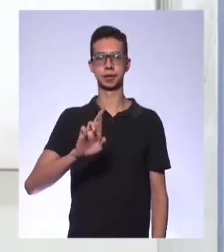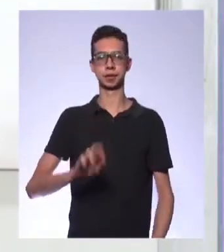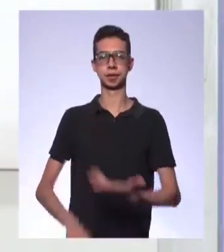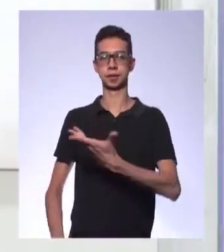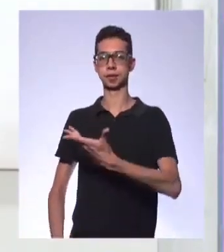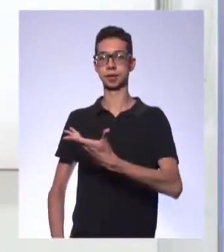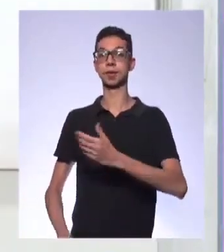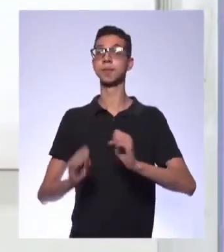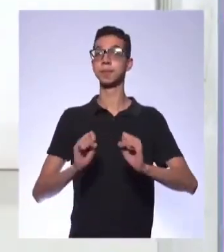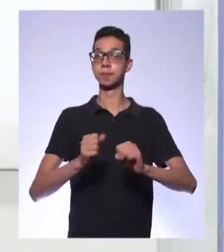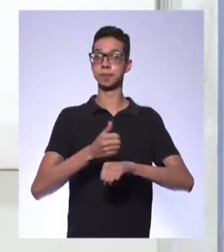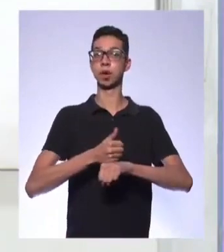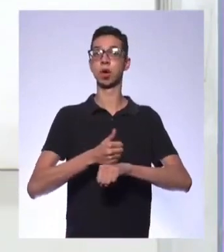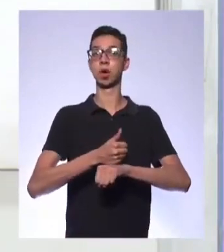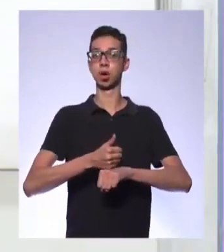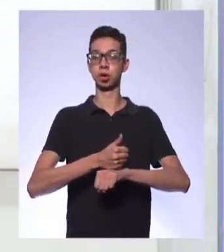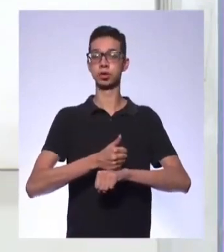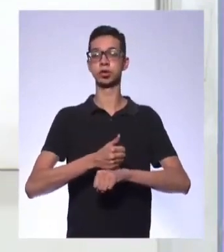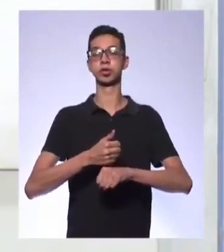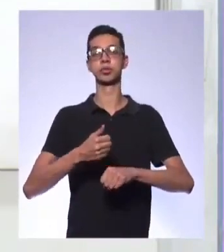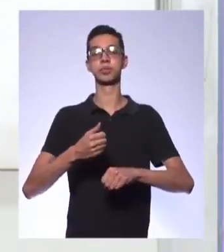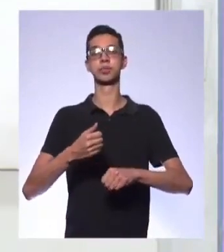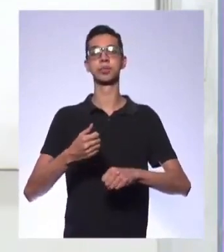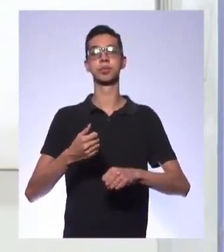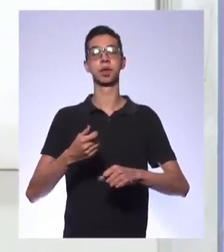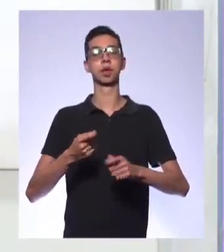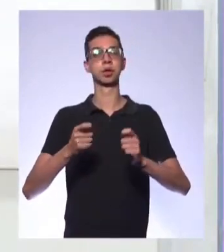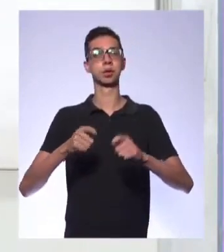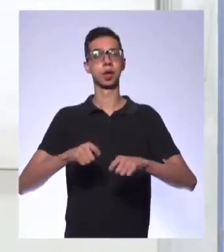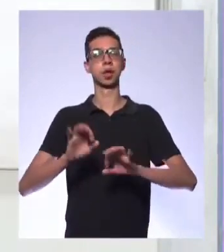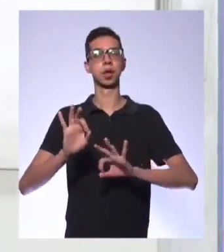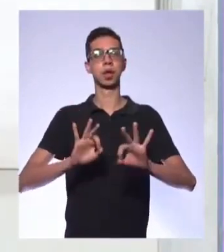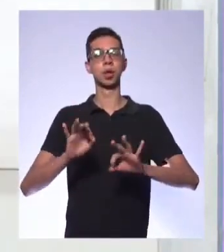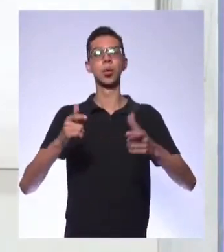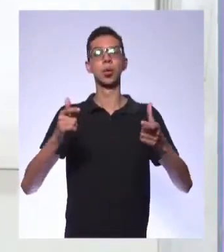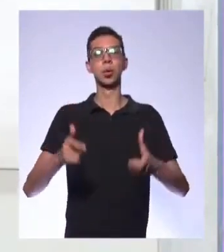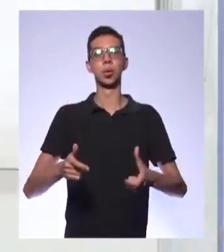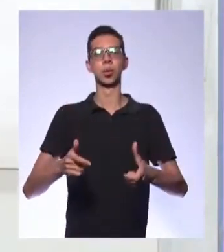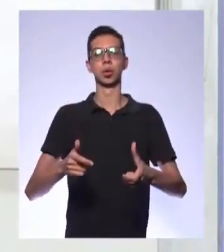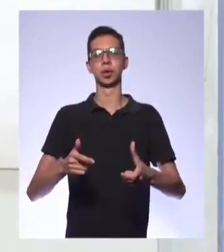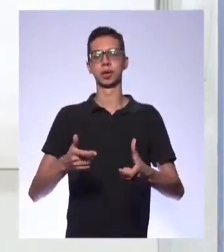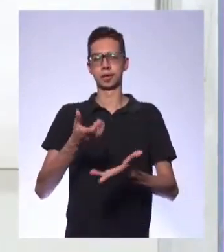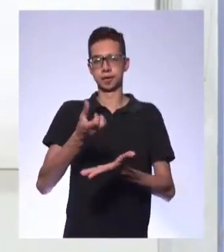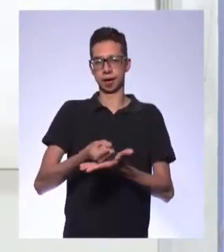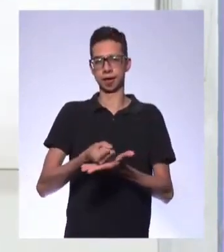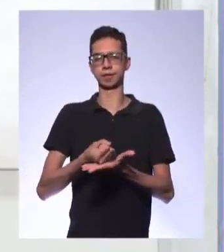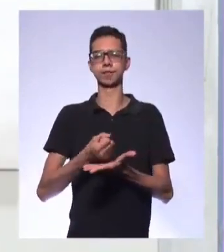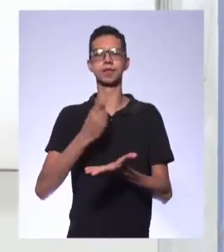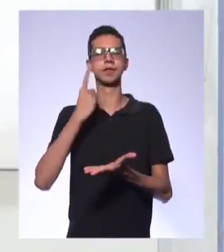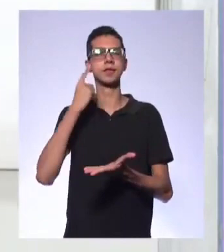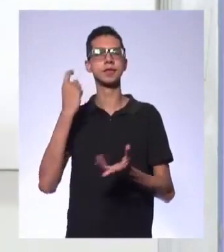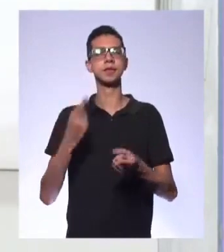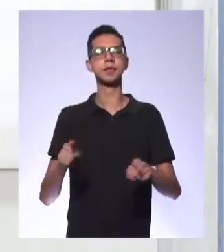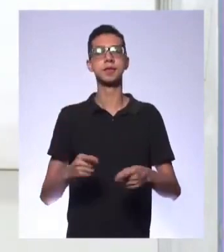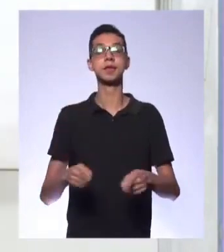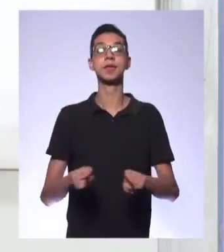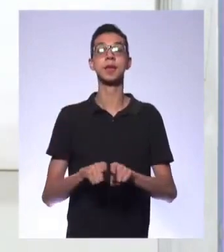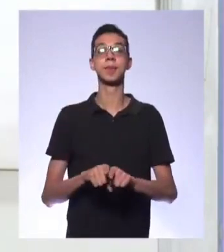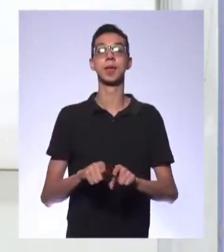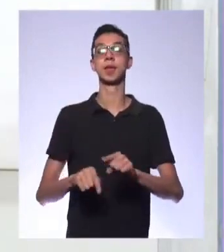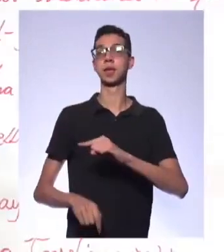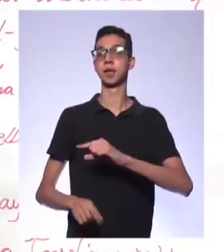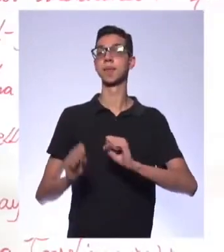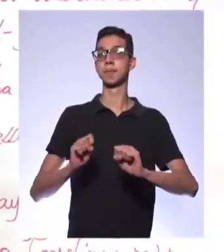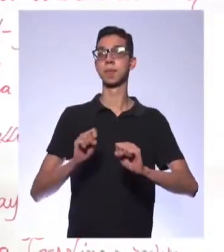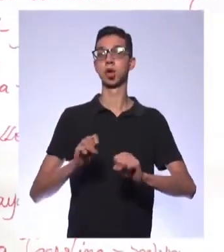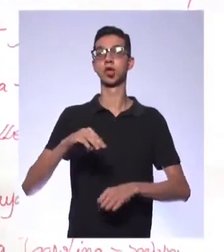parte de mixagem de um álbum num estúdio de gravação, como ele pode ser, né, o mixer que DJs utilizam, né, para animar festas,